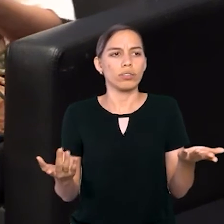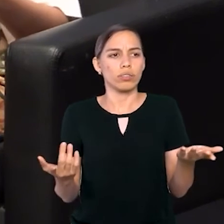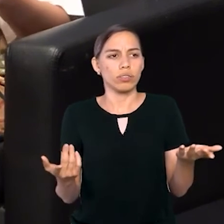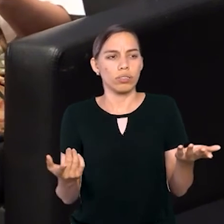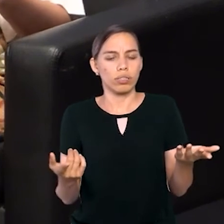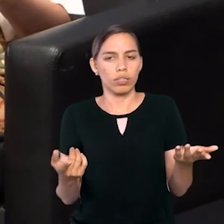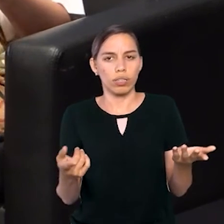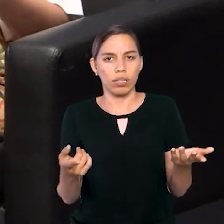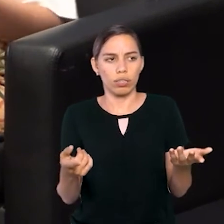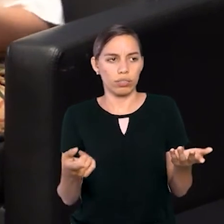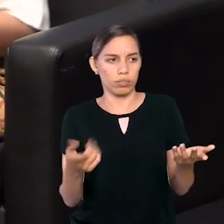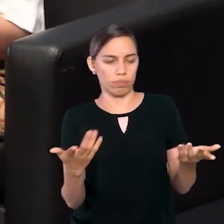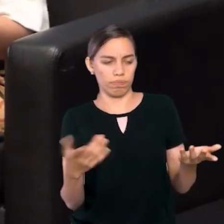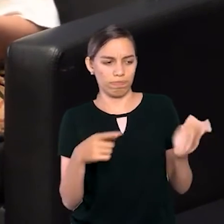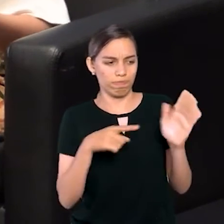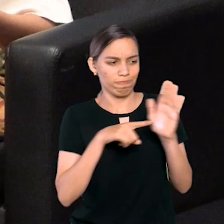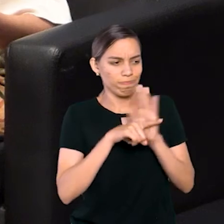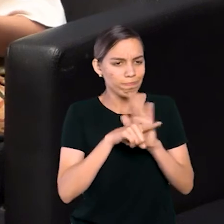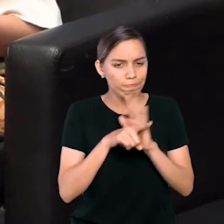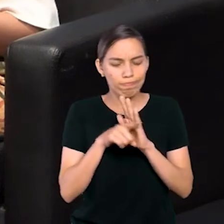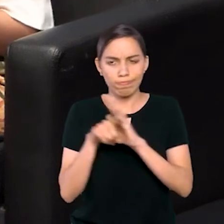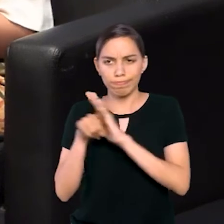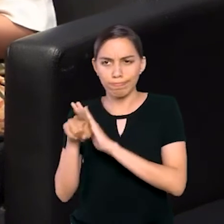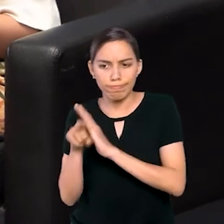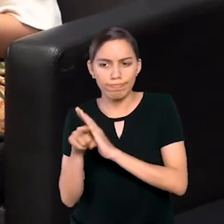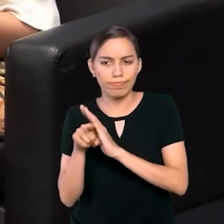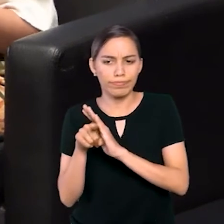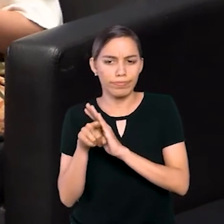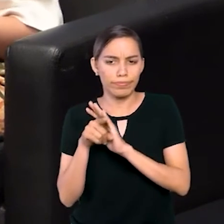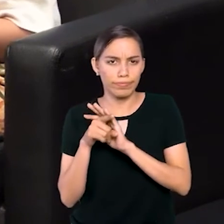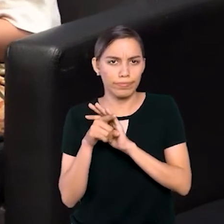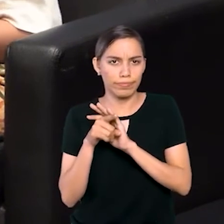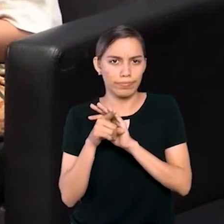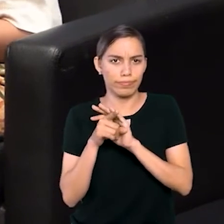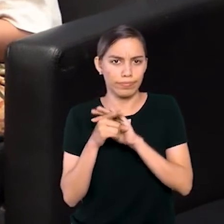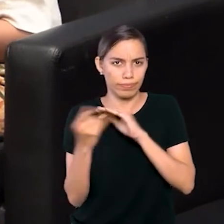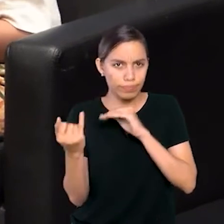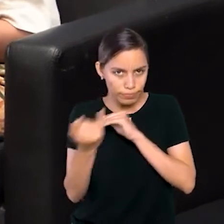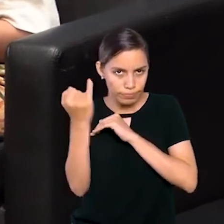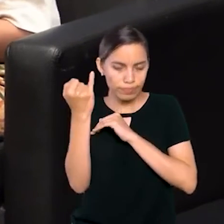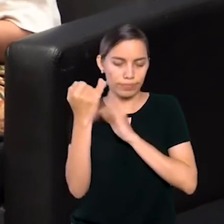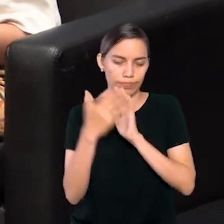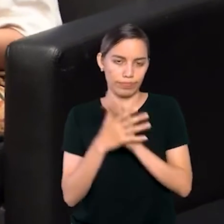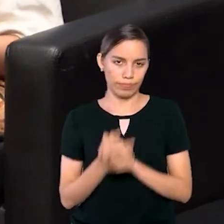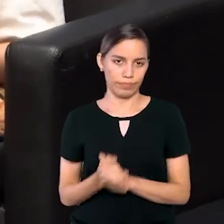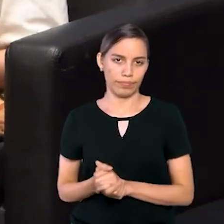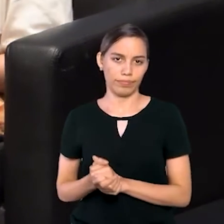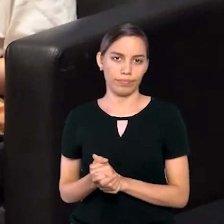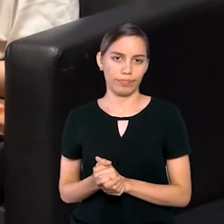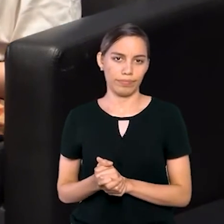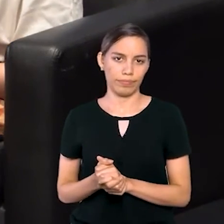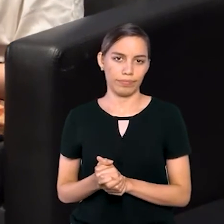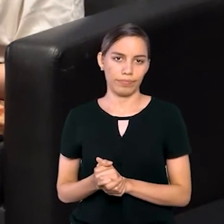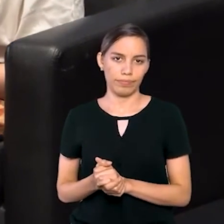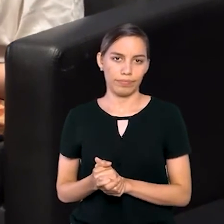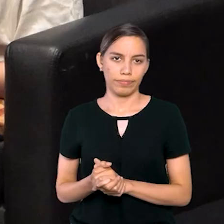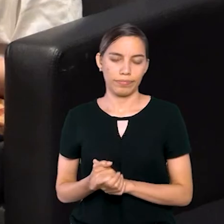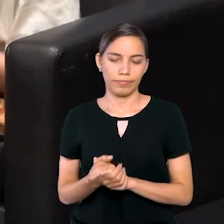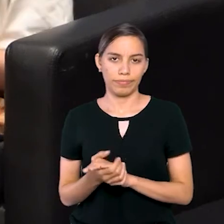redistribuir o constrangimento, né, de alguns debates é algo que pode ser interessante.